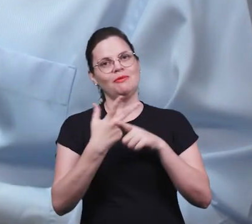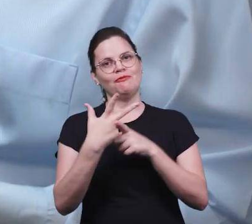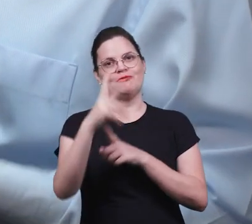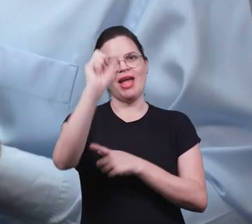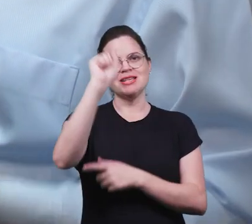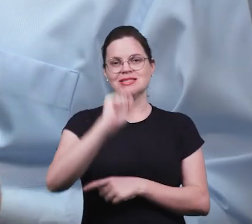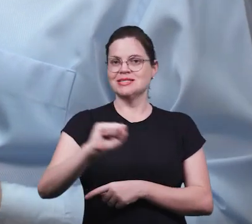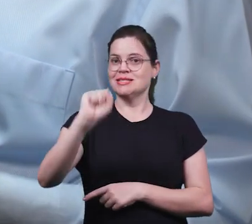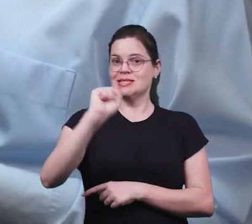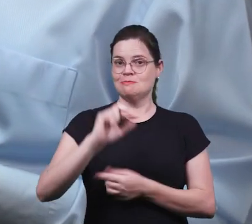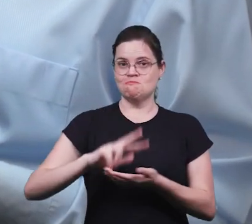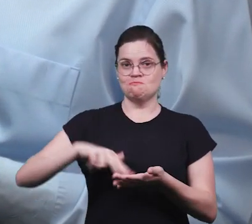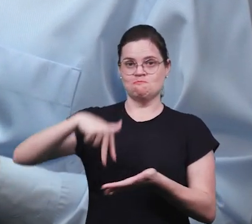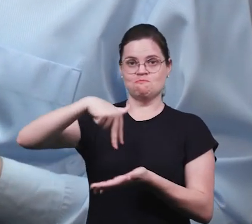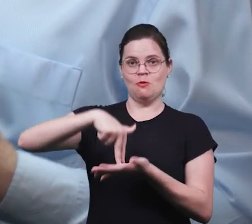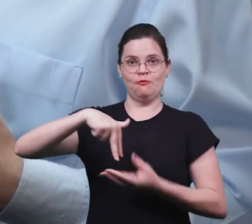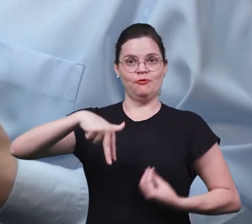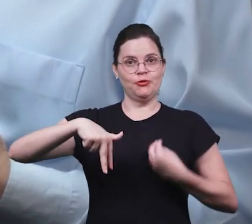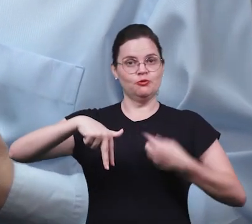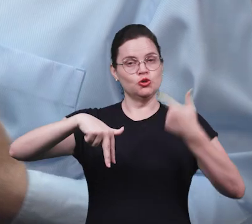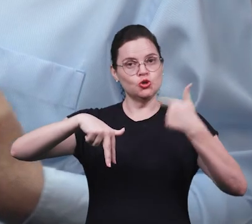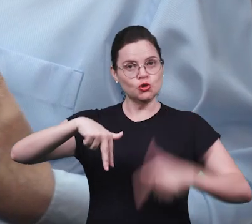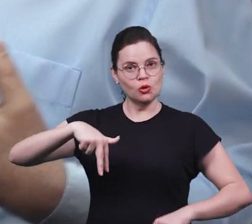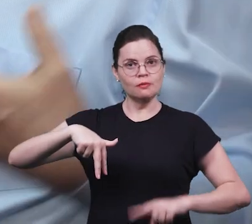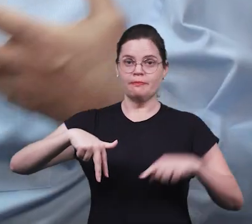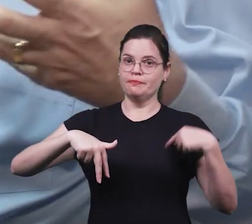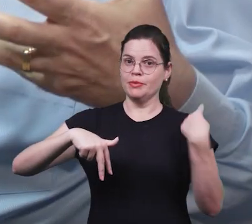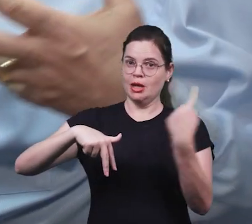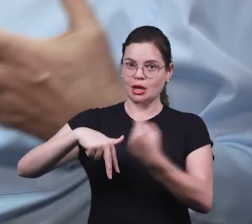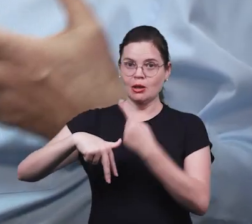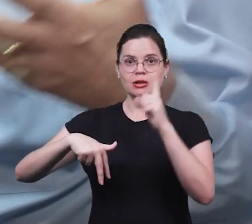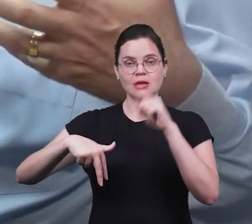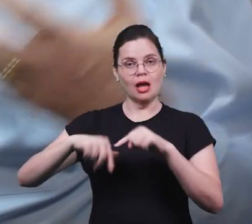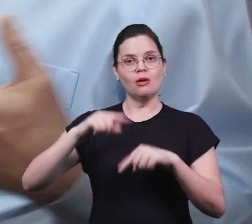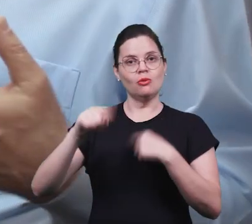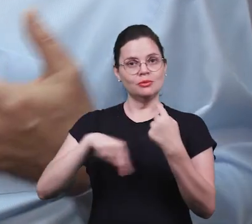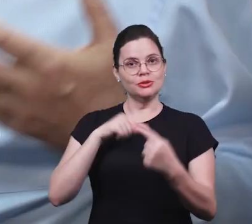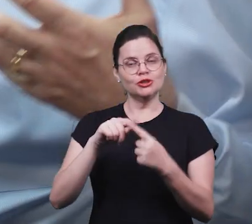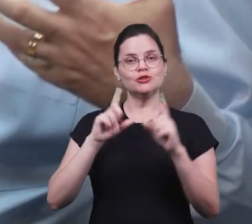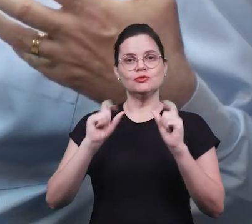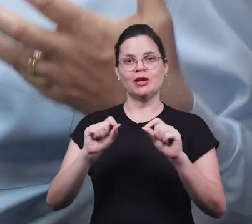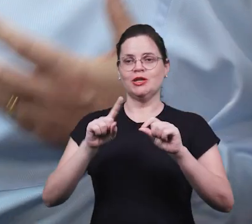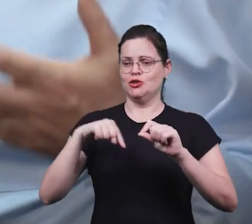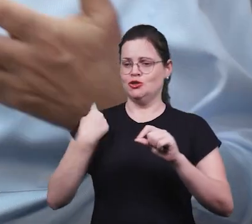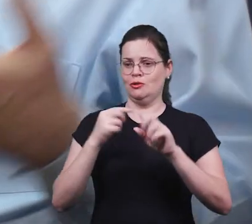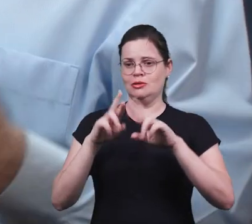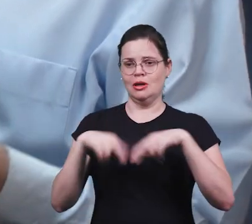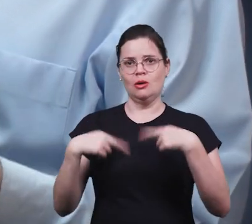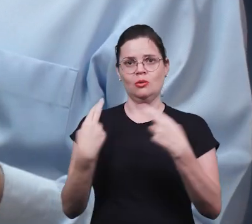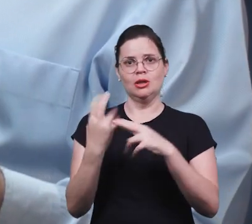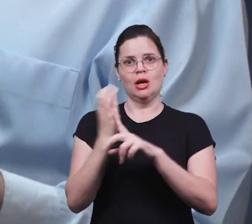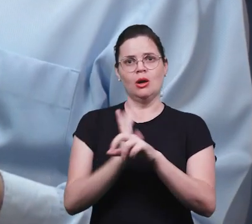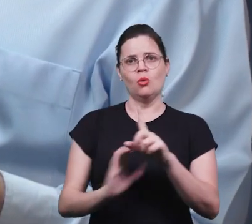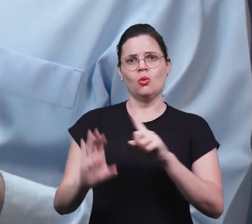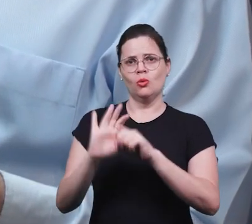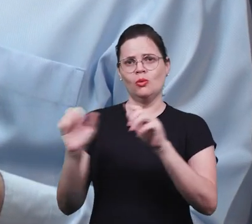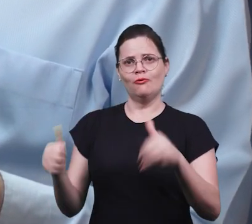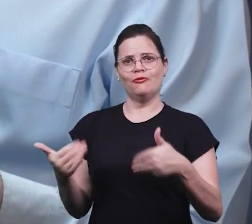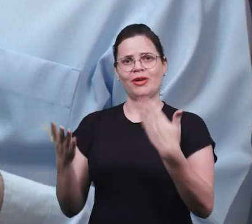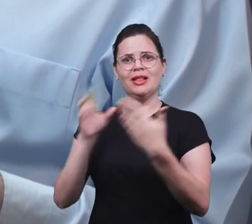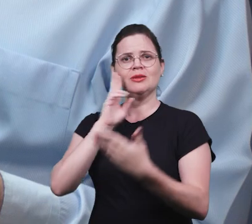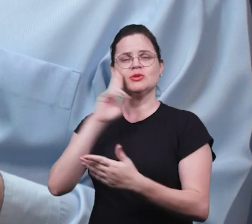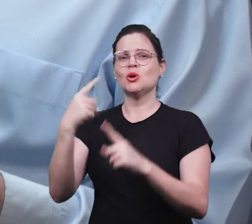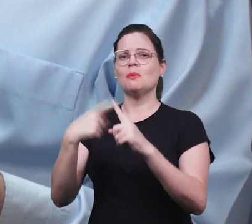é o nosso motivo de glorificação. Esse é o nosso motivo de nos reunirmos, de prestarmos o nosso culto a